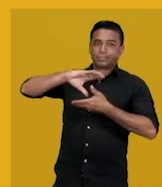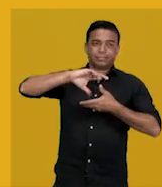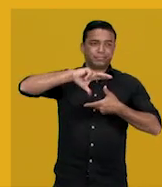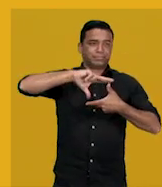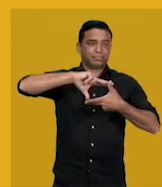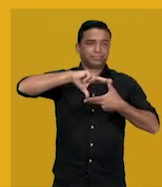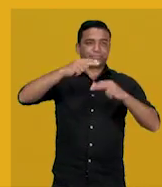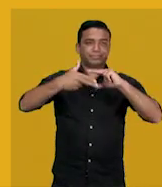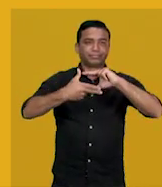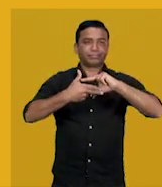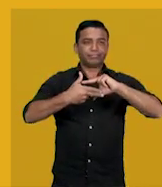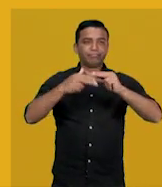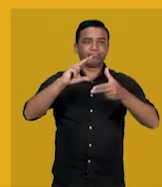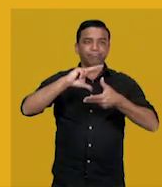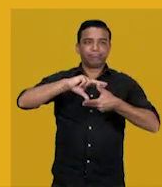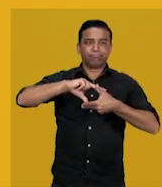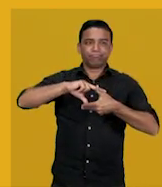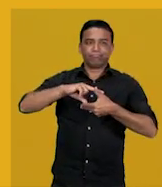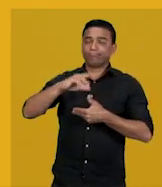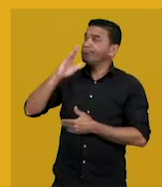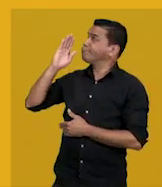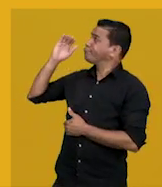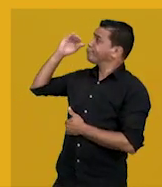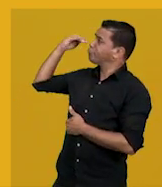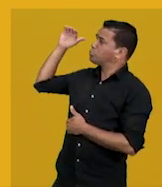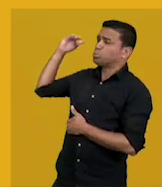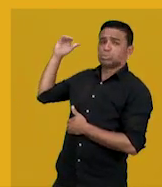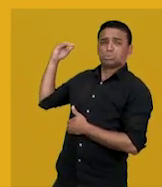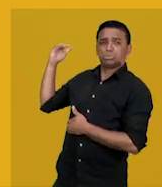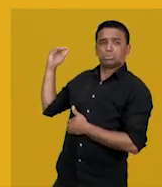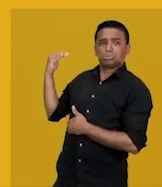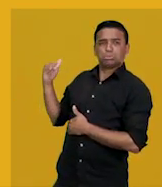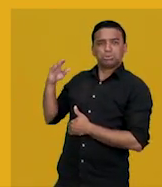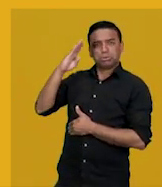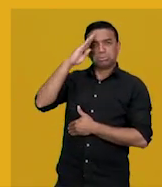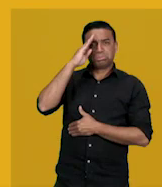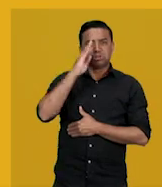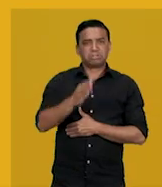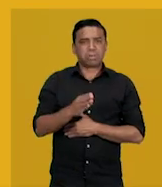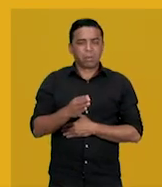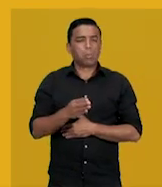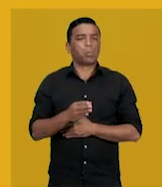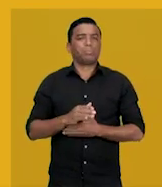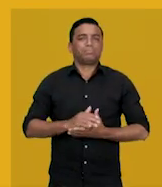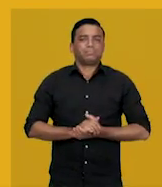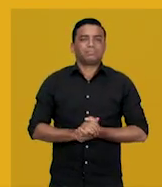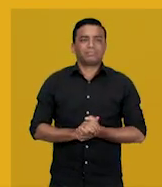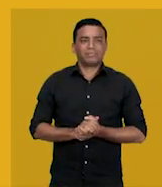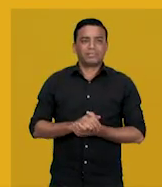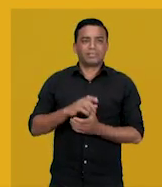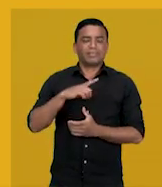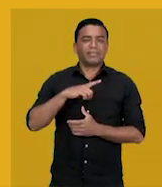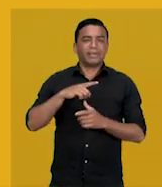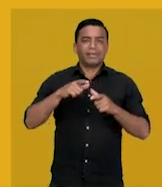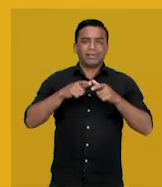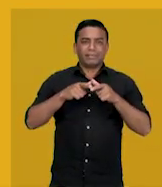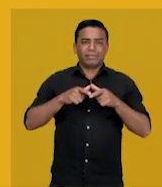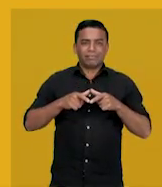cubo, paralelepípedo, prisma, né? Nós temos vários tipos de prisma. Aqui tem o